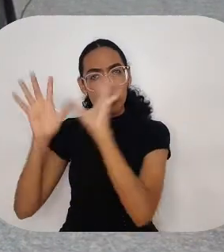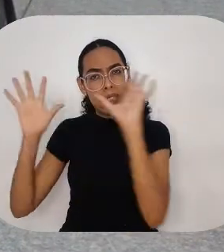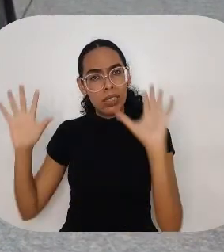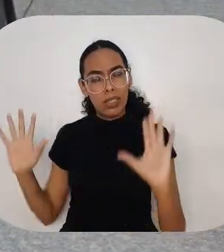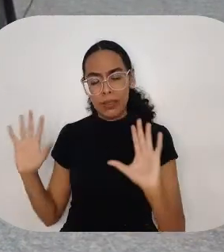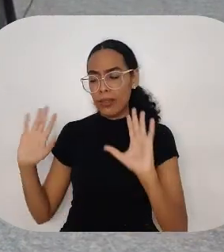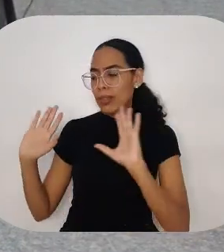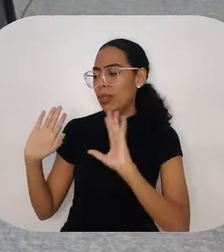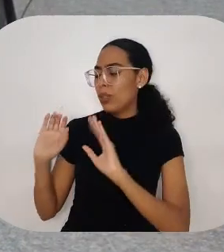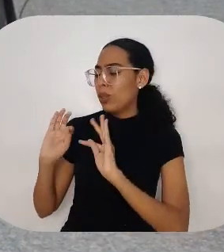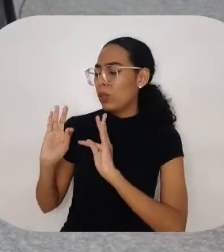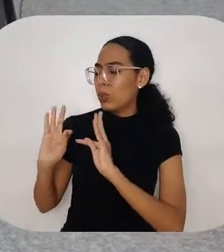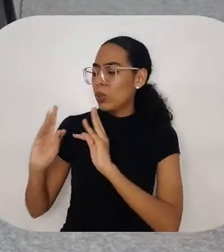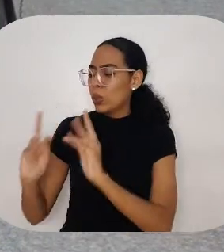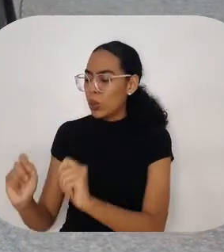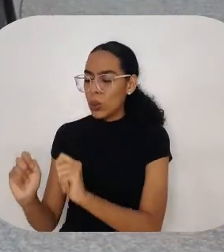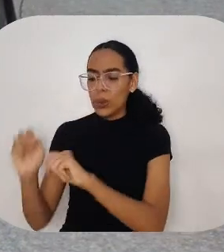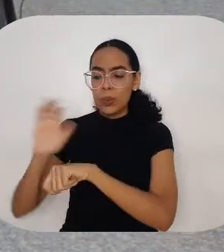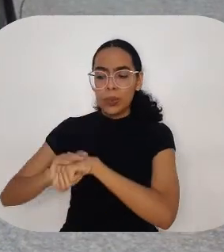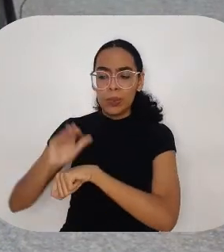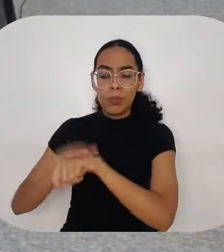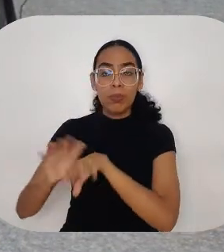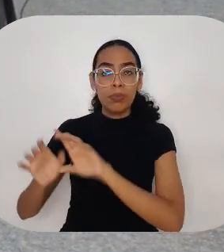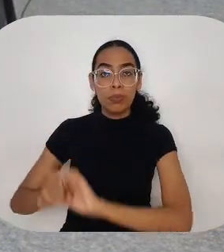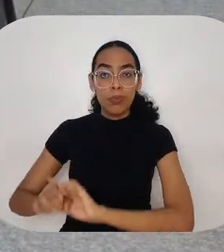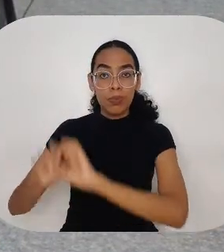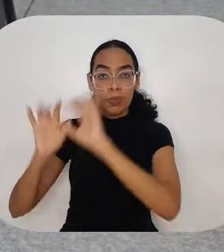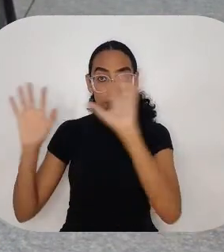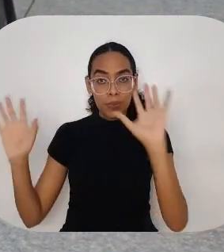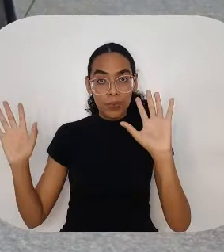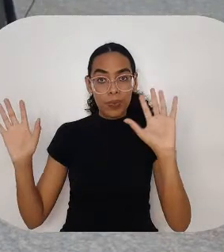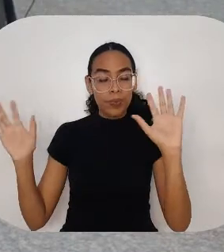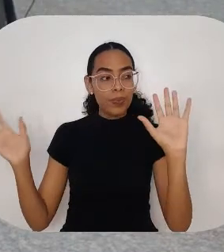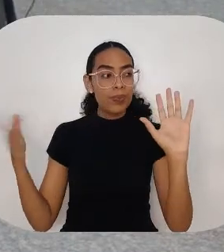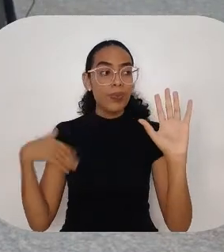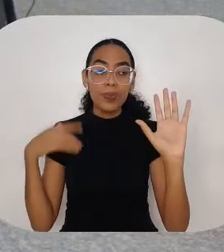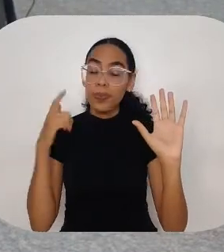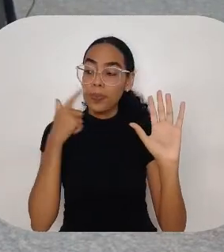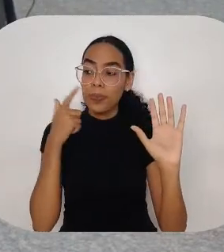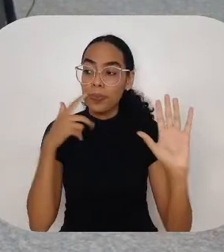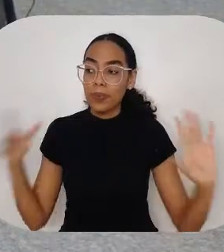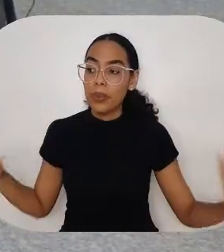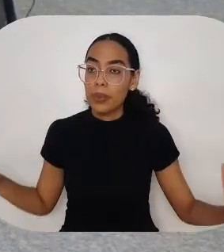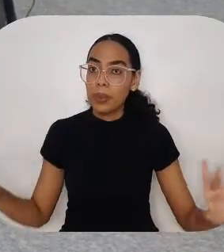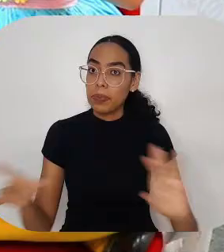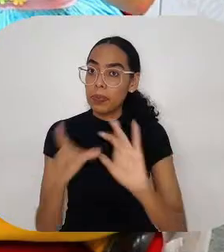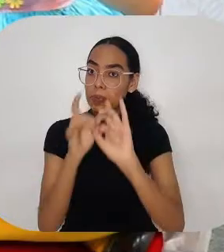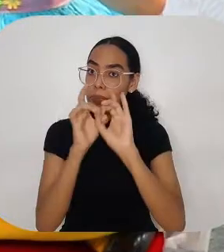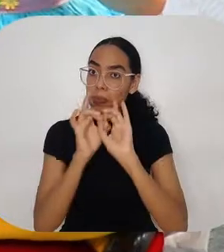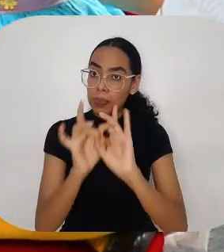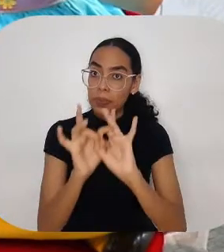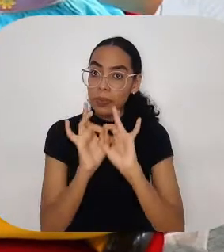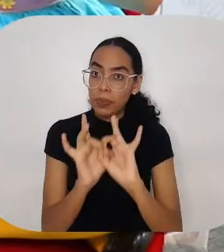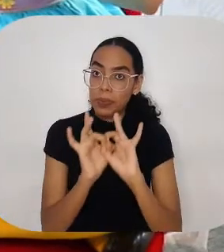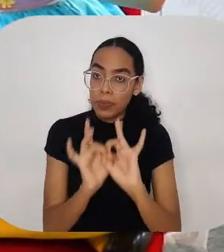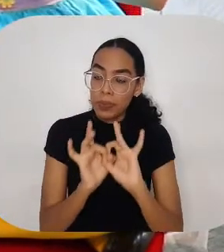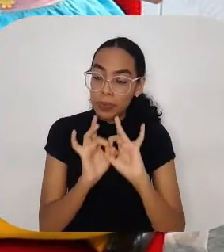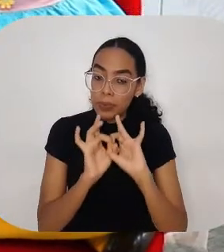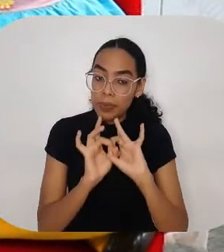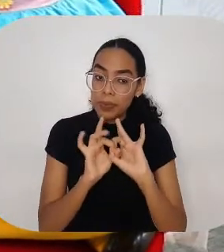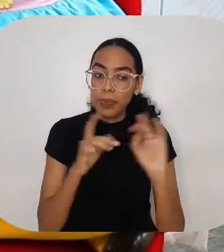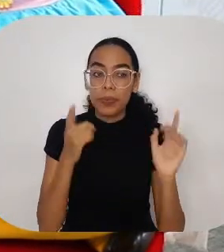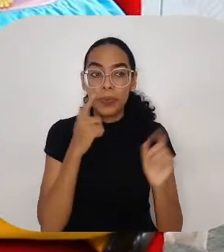as comidas com tranquilidade, pode fazer tudo. E olha só, unidos, eles